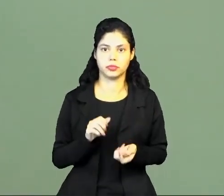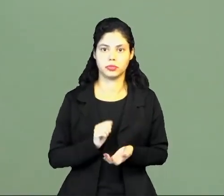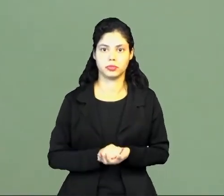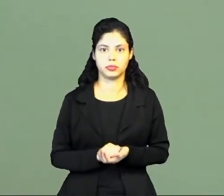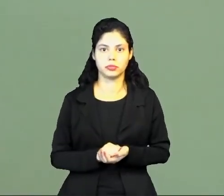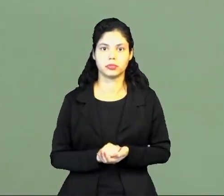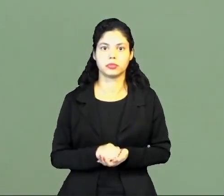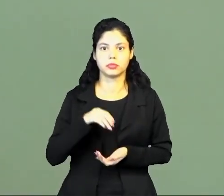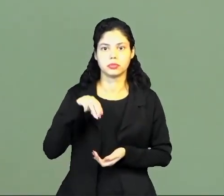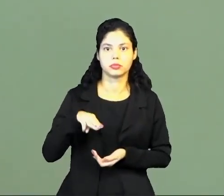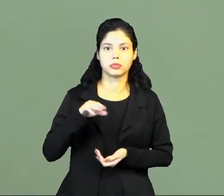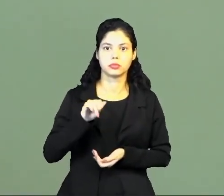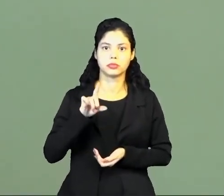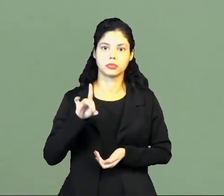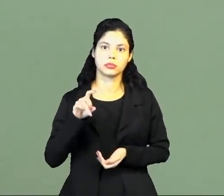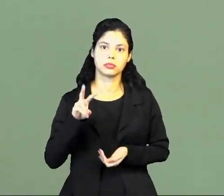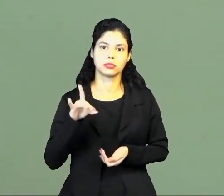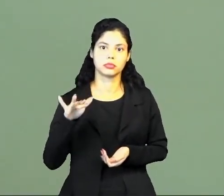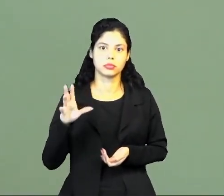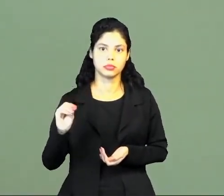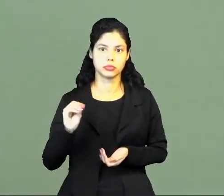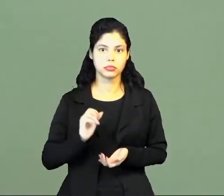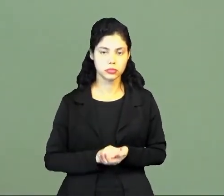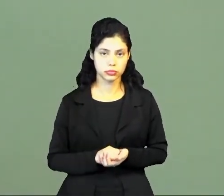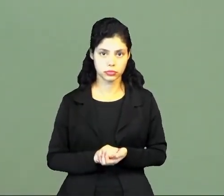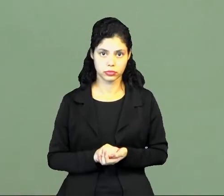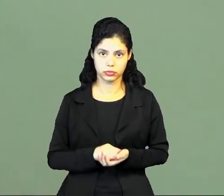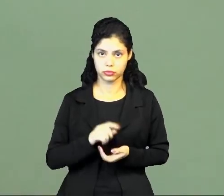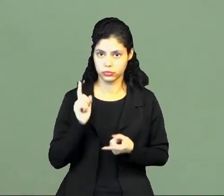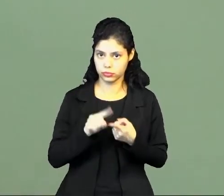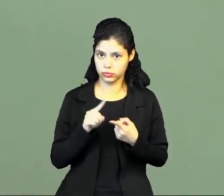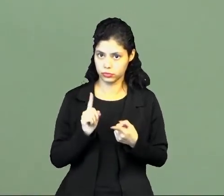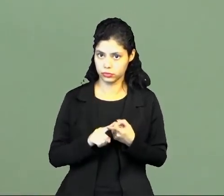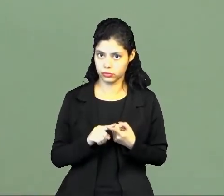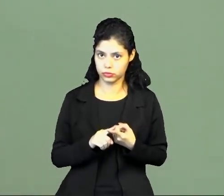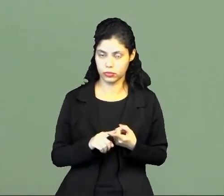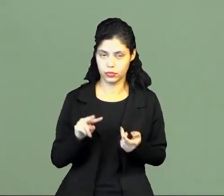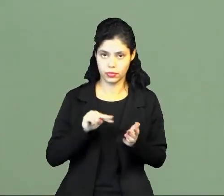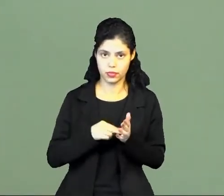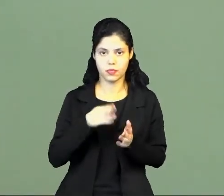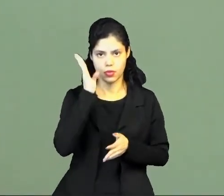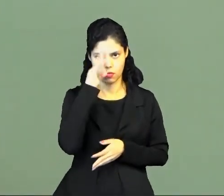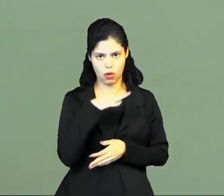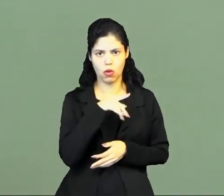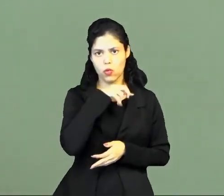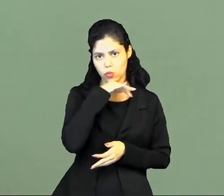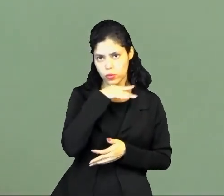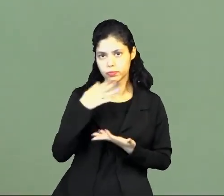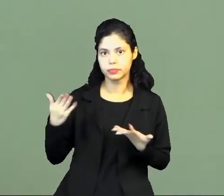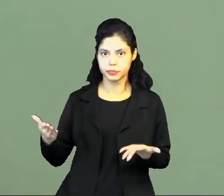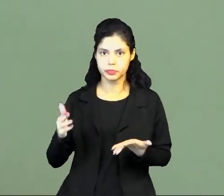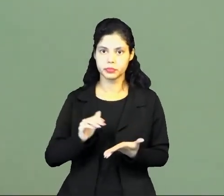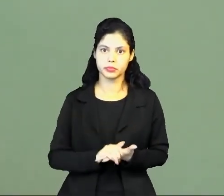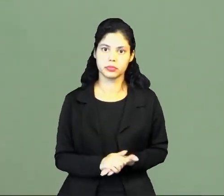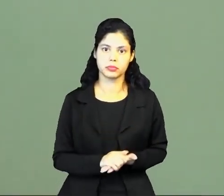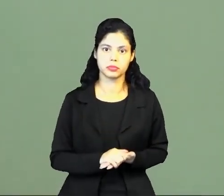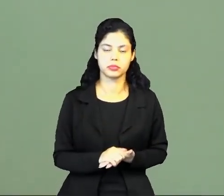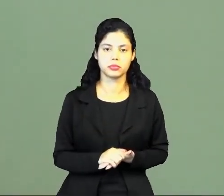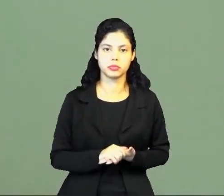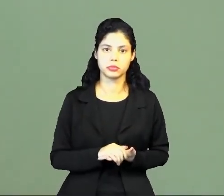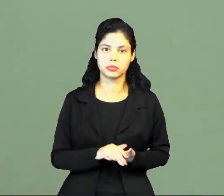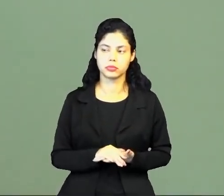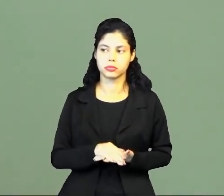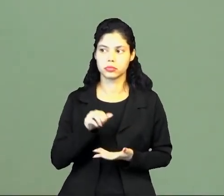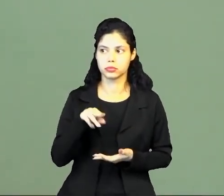uma maldição, né? Porque essa palavra maldição, ela quer dizer, vem de mal, né? Provém de mal ali. Então,